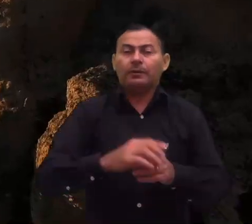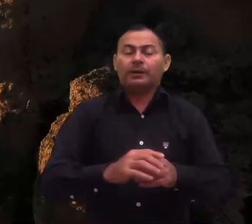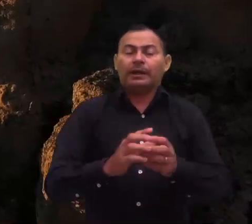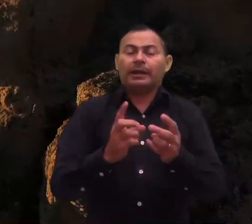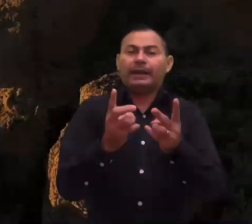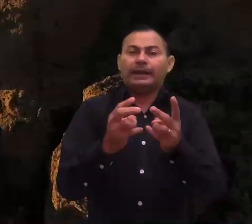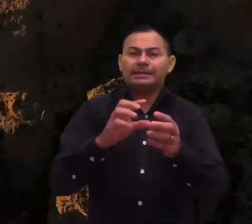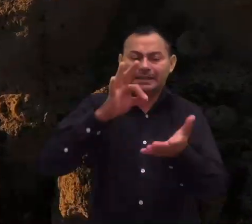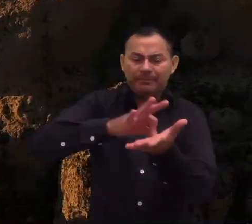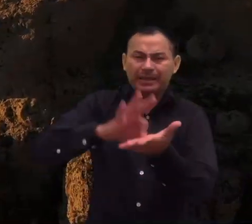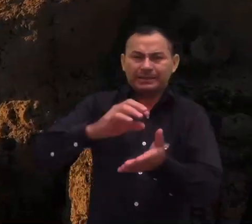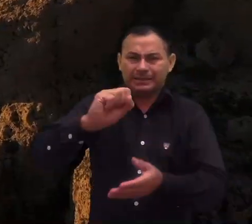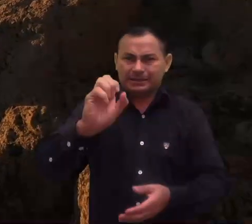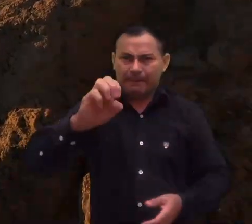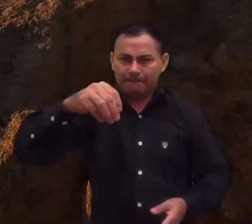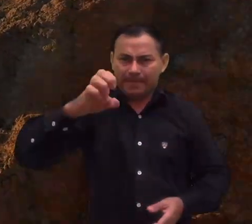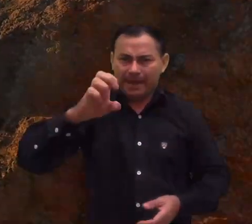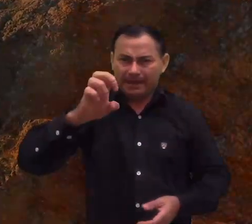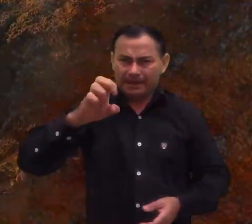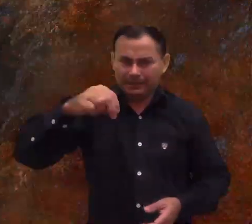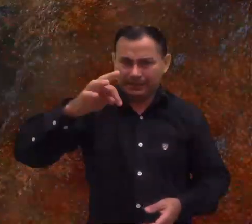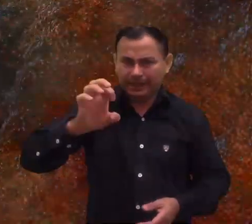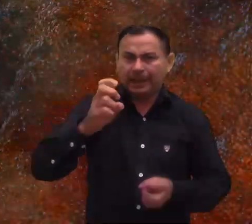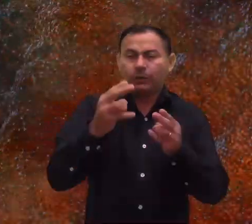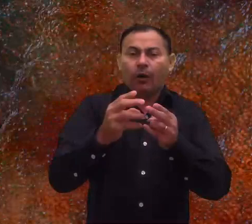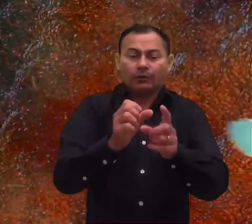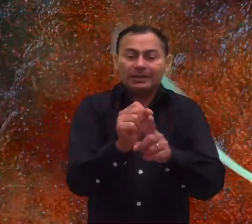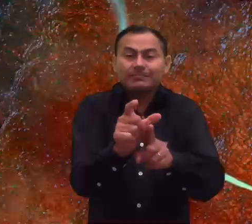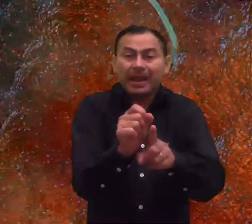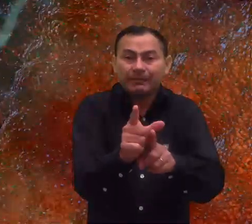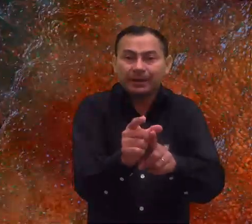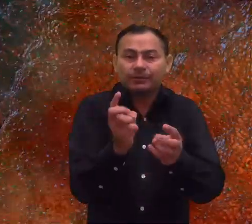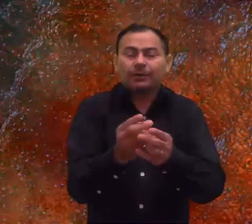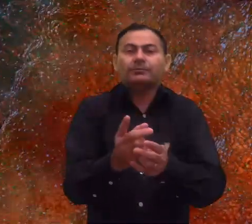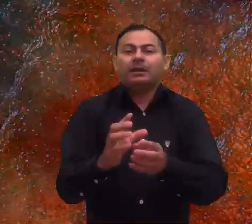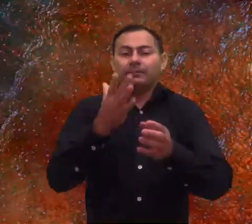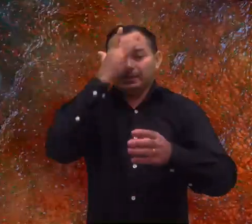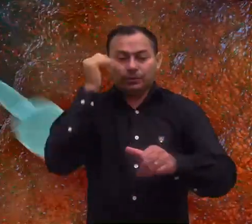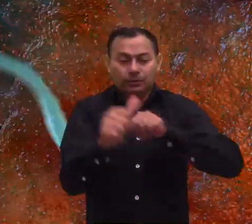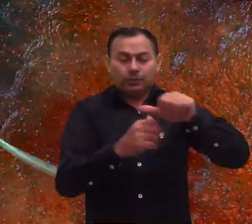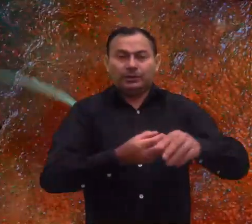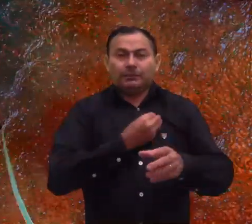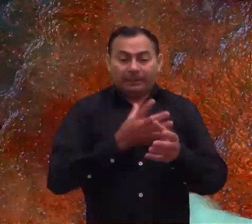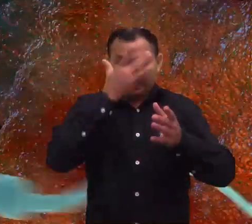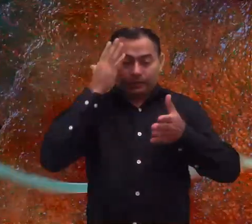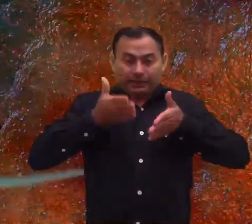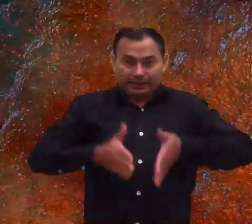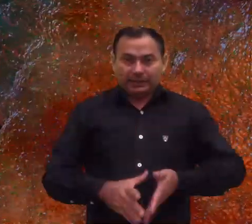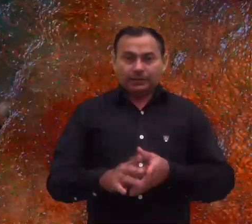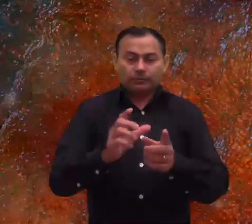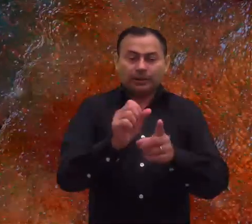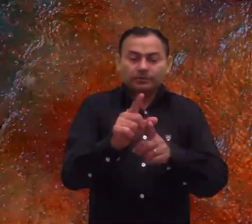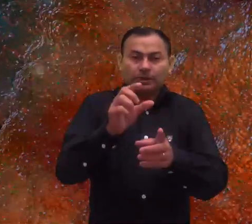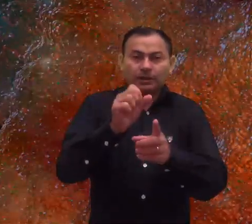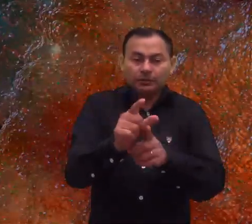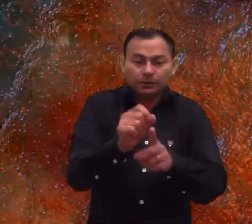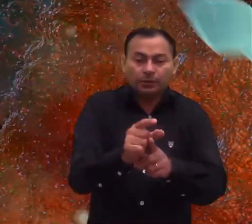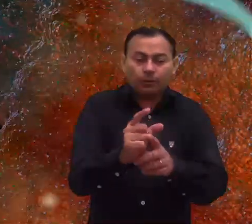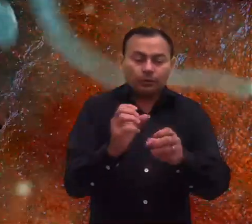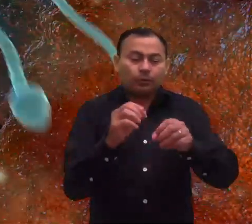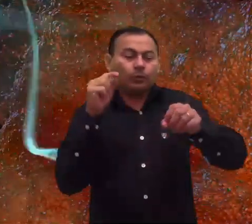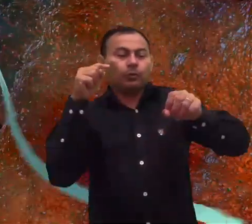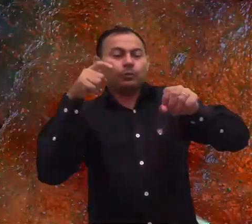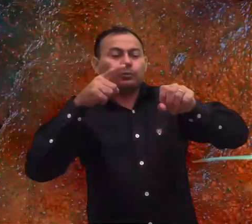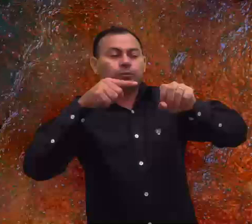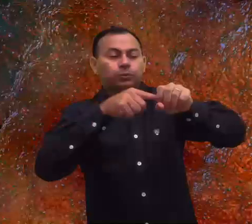semente é a mesma que esperma. Para que ocorra o nascimento físico, é necessário que exista uma semente e um óvulo. Quando a